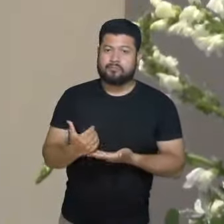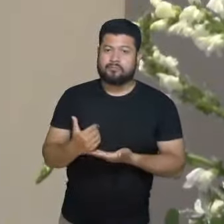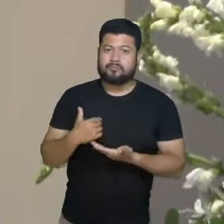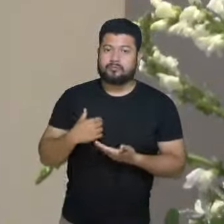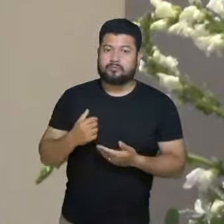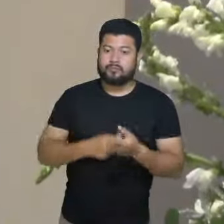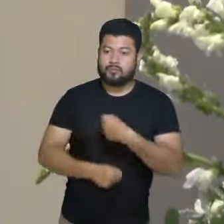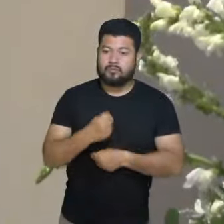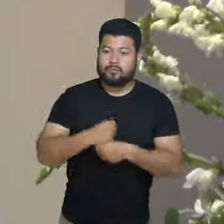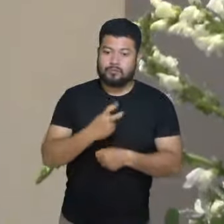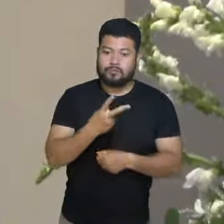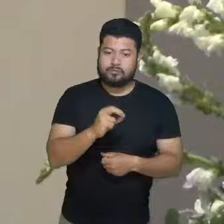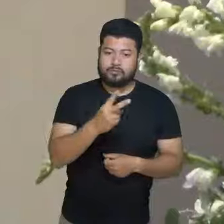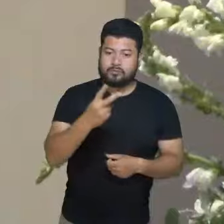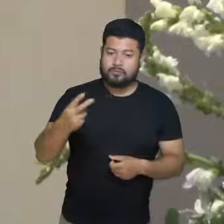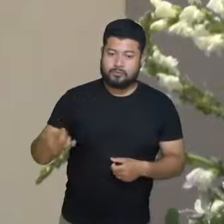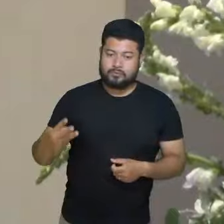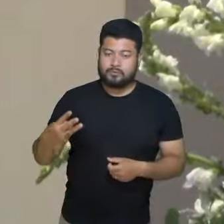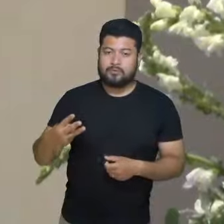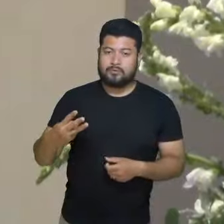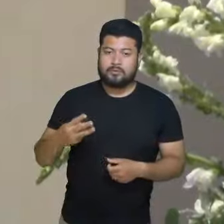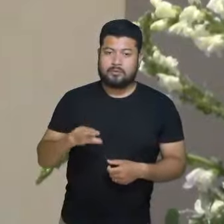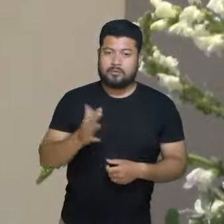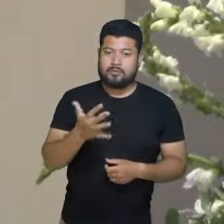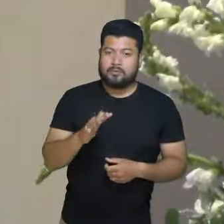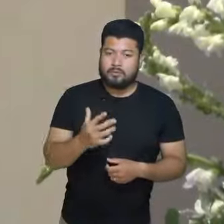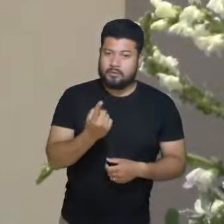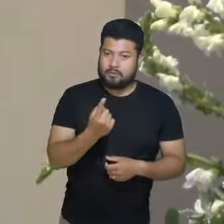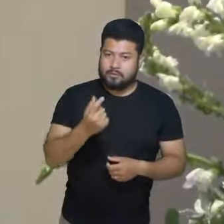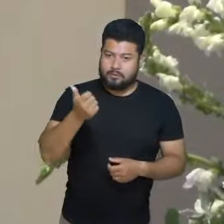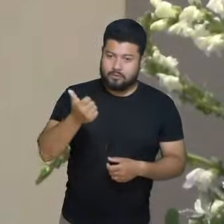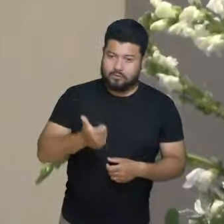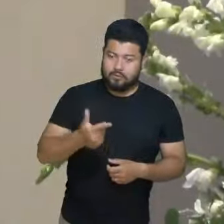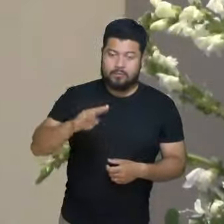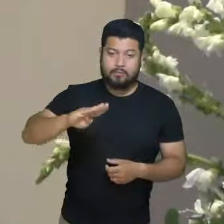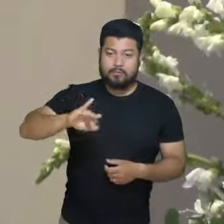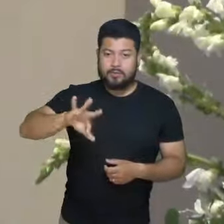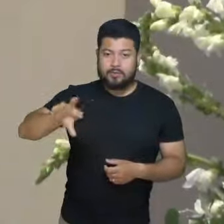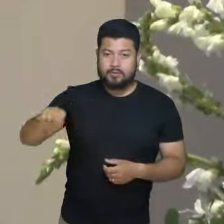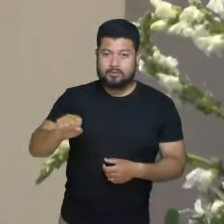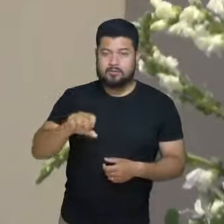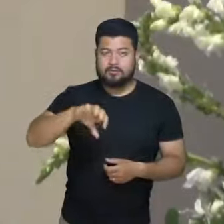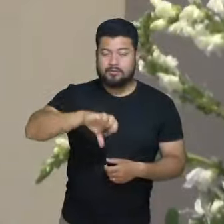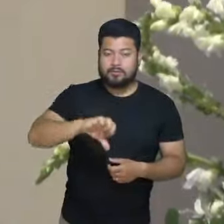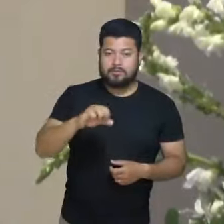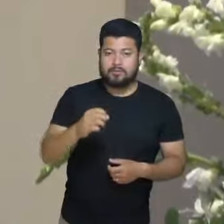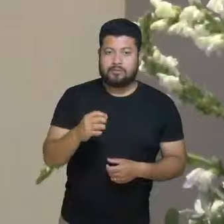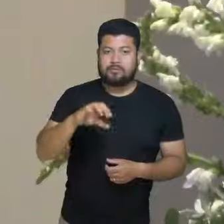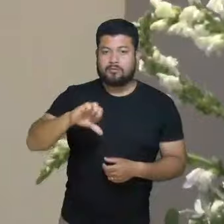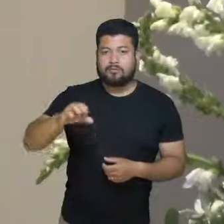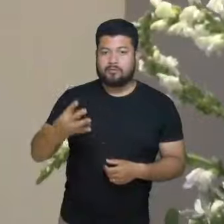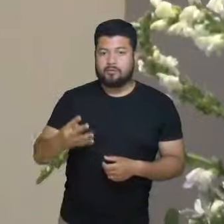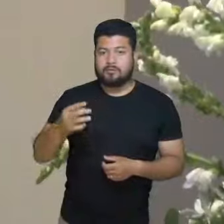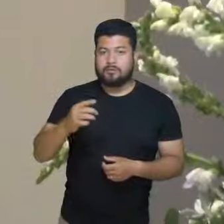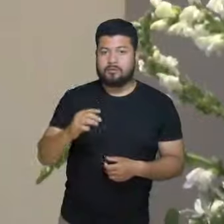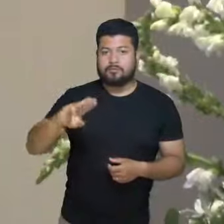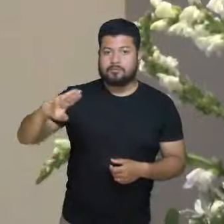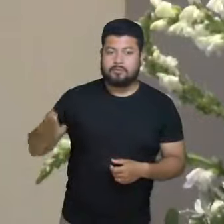de 2023 da ordem de 112 bilhões 994 milhões 145.000 e